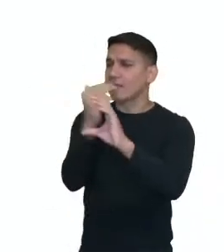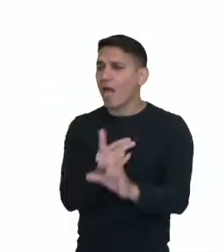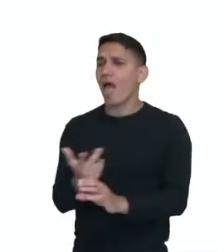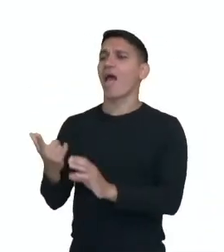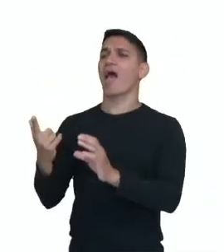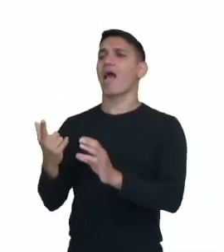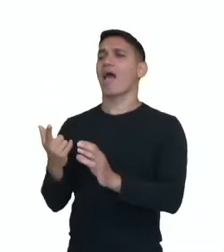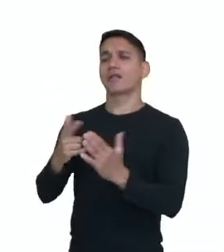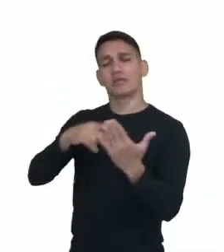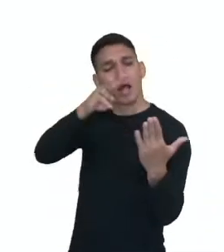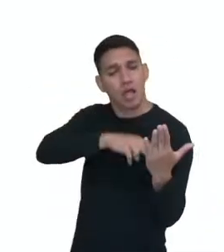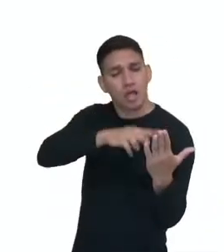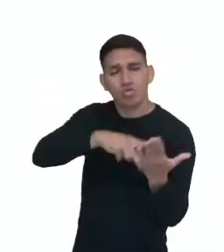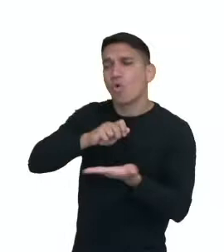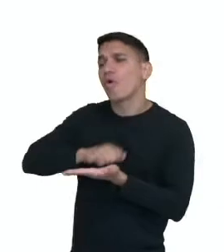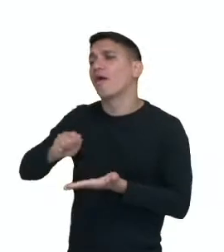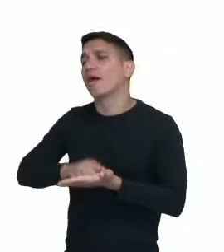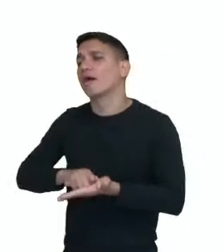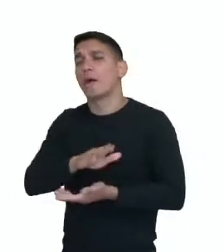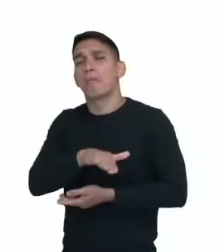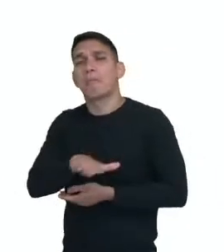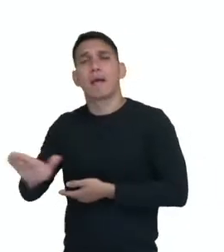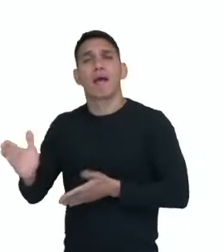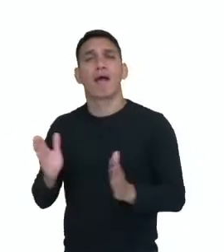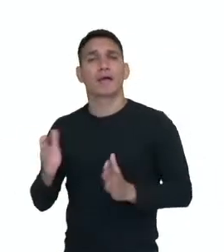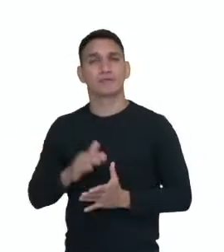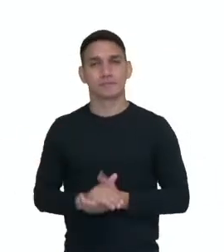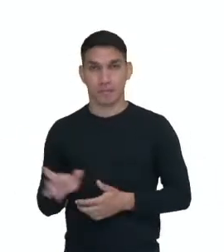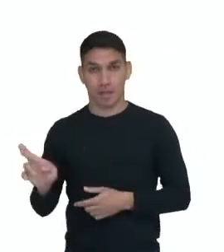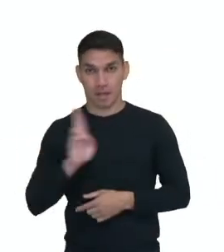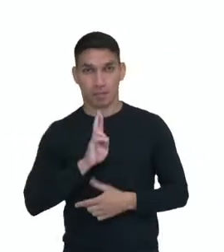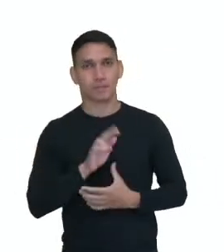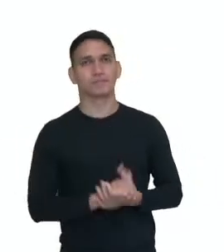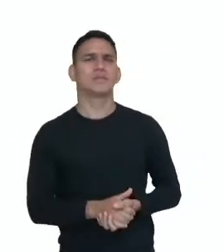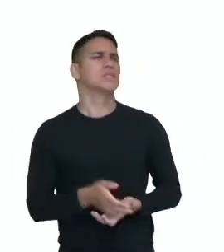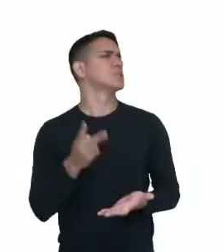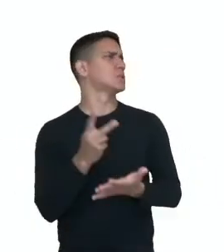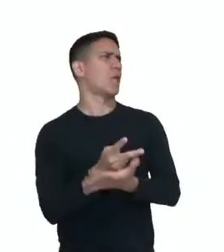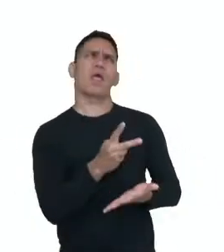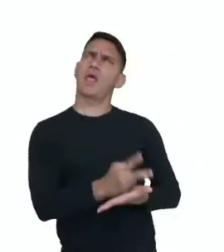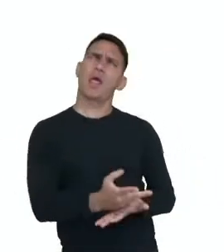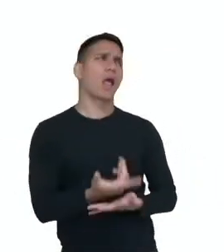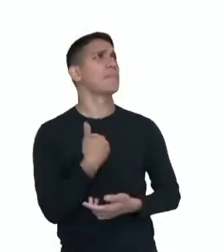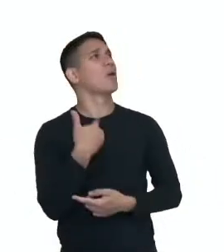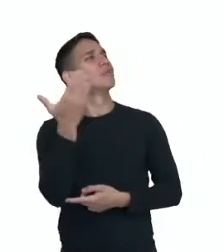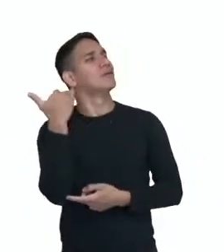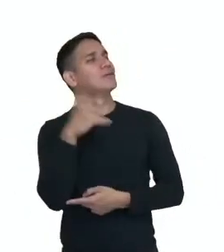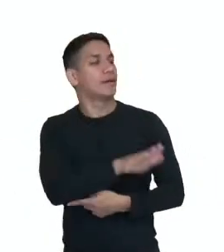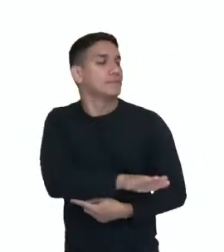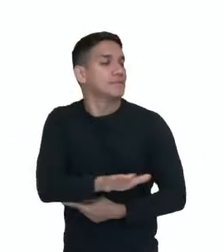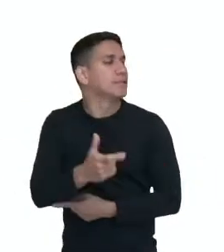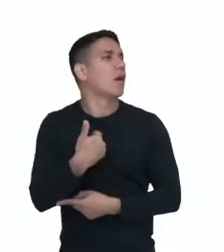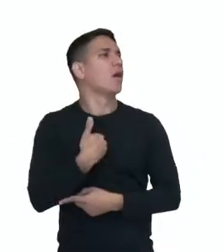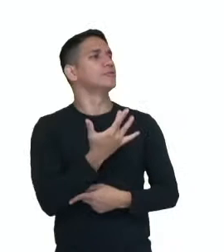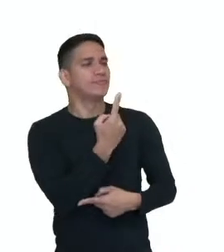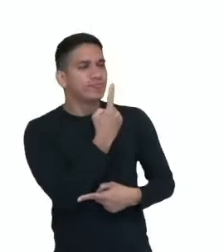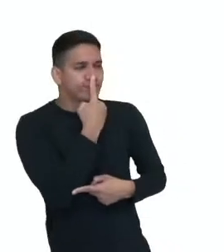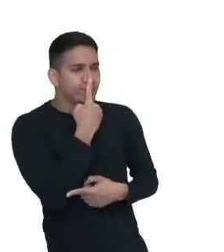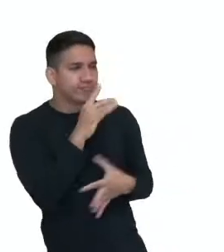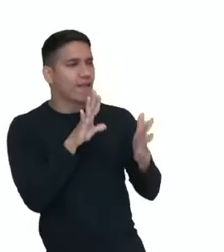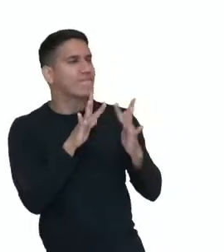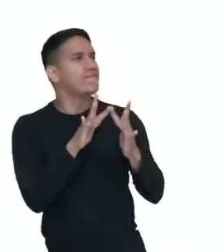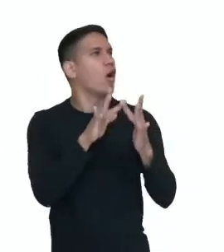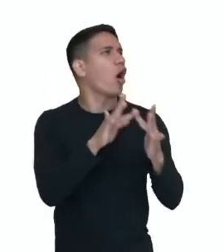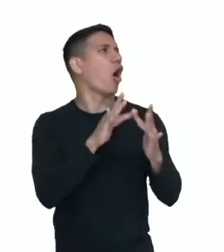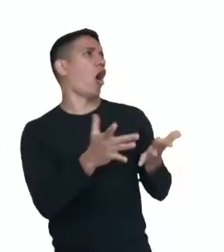durante a infância? O Ziraldo responde: desde pequeno, sempre tive uma relação muito forte com o